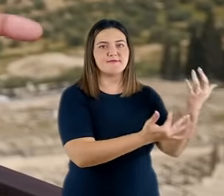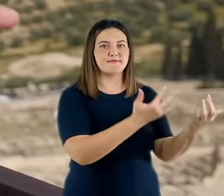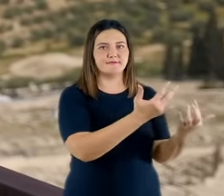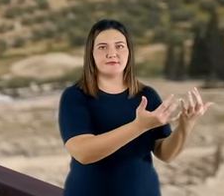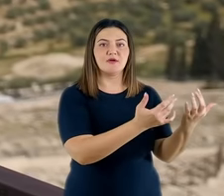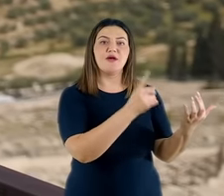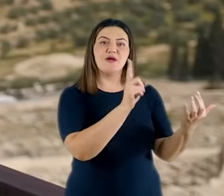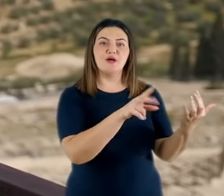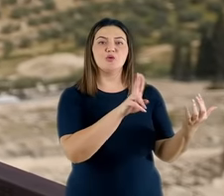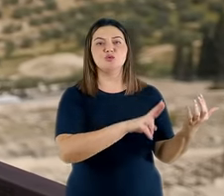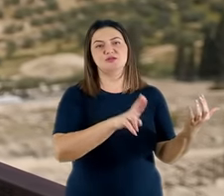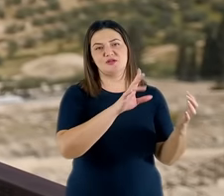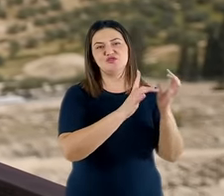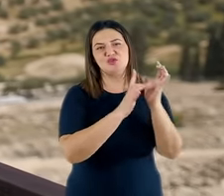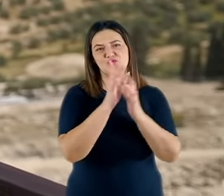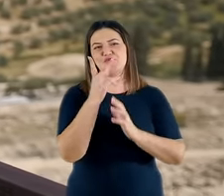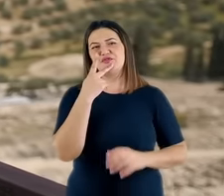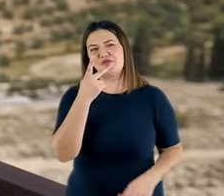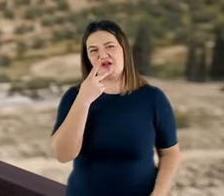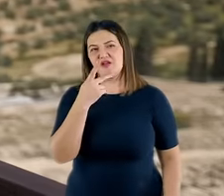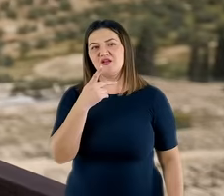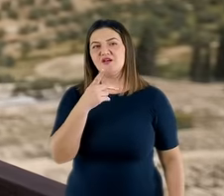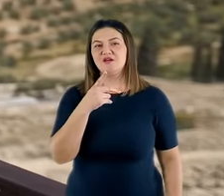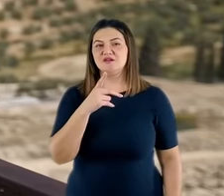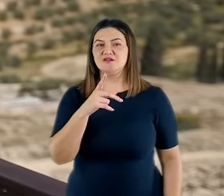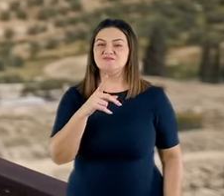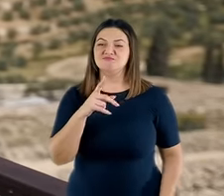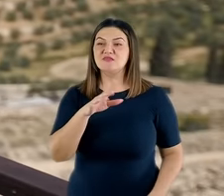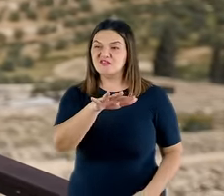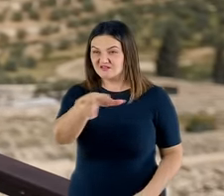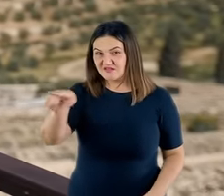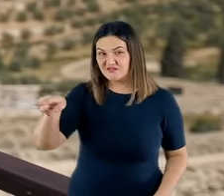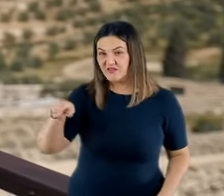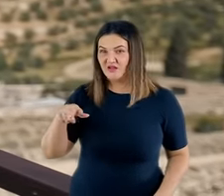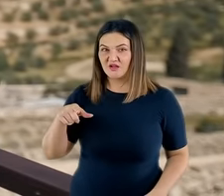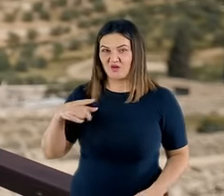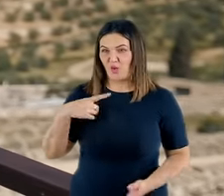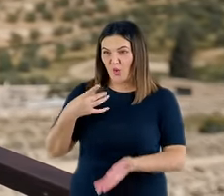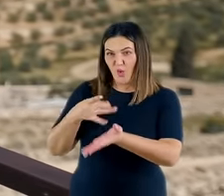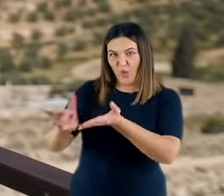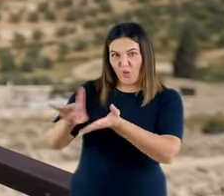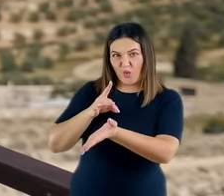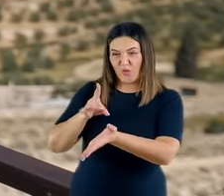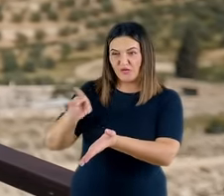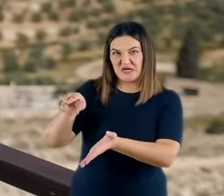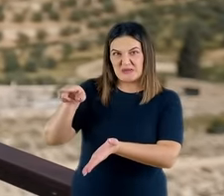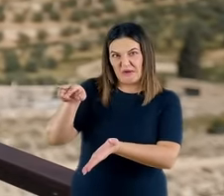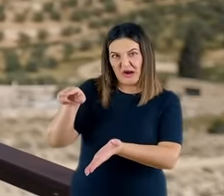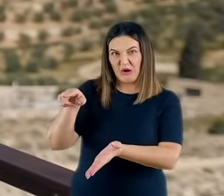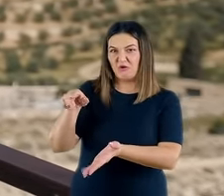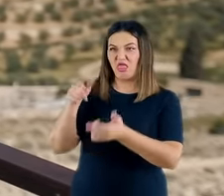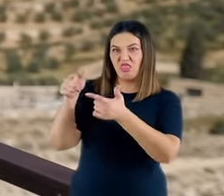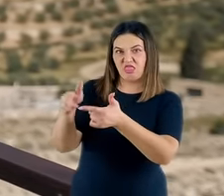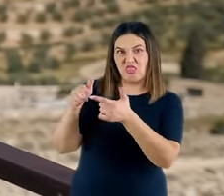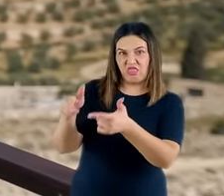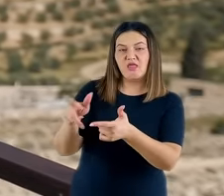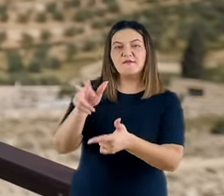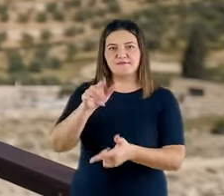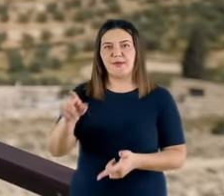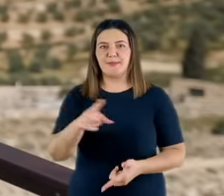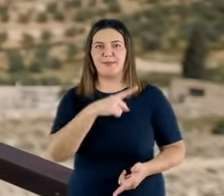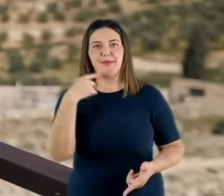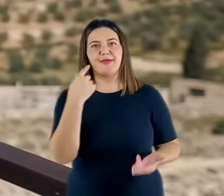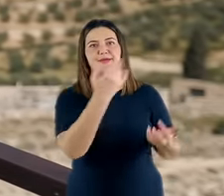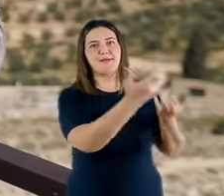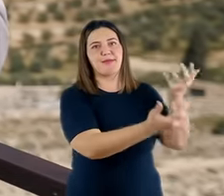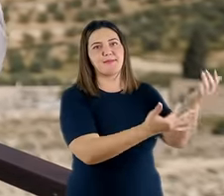que queimava o lixo é usado por Jesus como ilustração, quando ele diz que aquele que chama o seu irmão de tolo, de idiota,